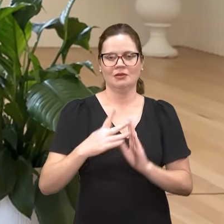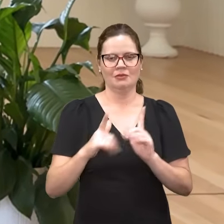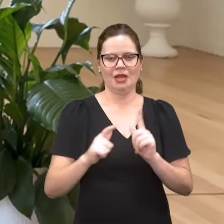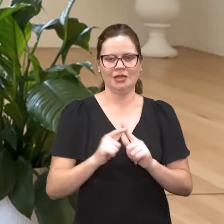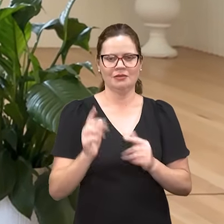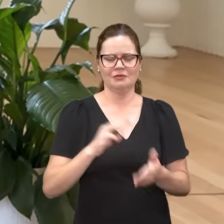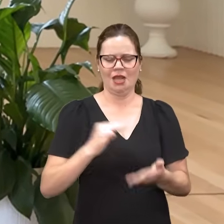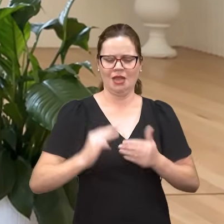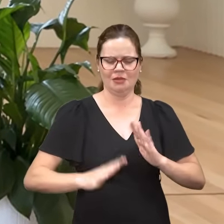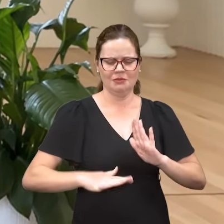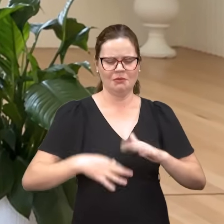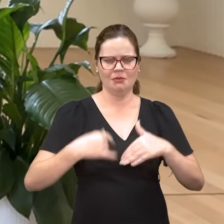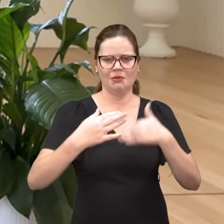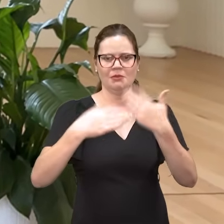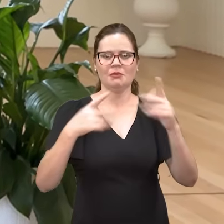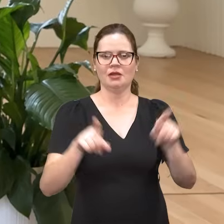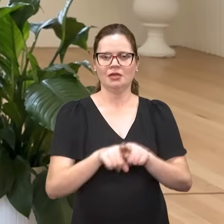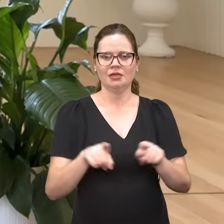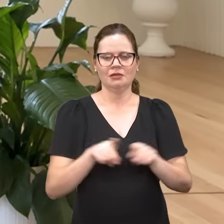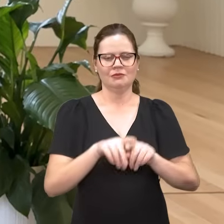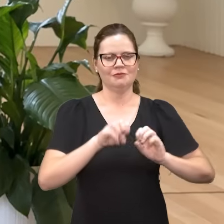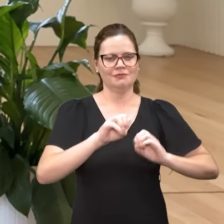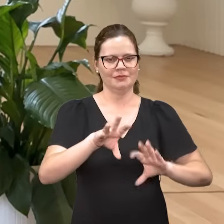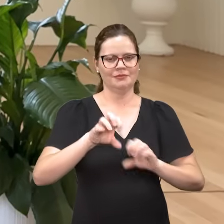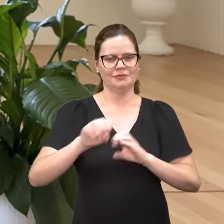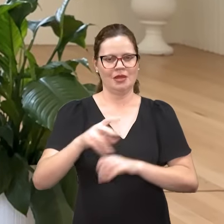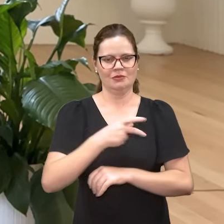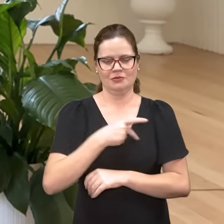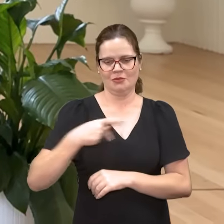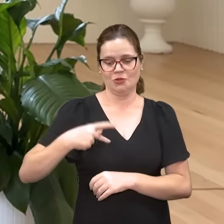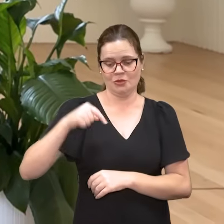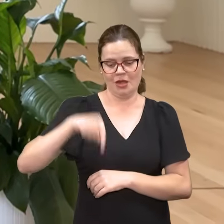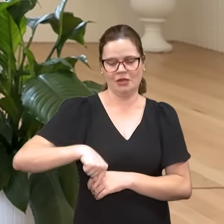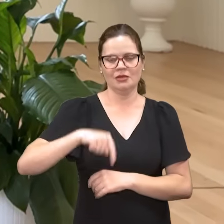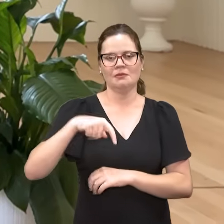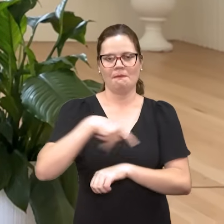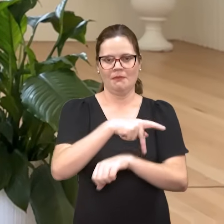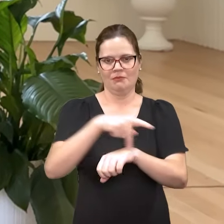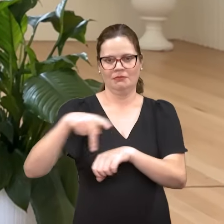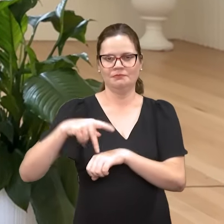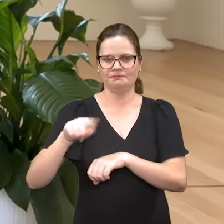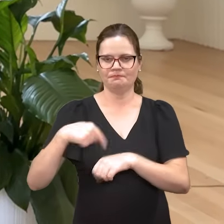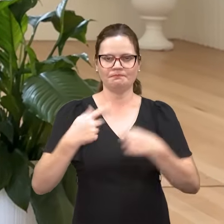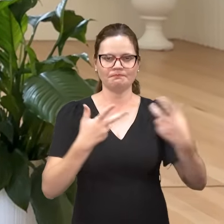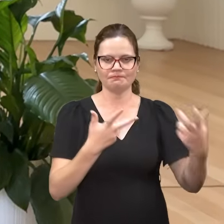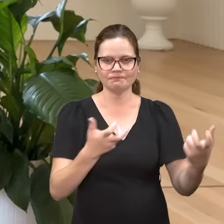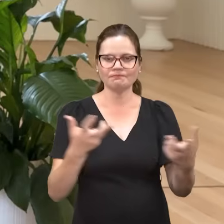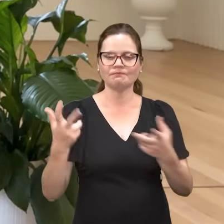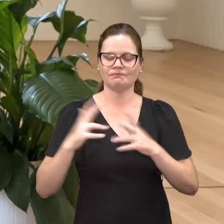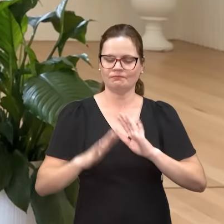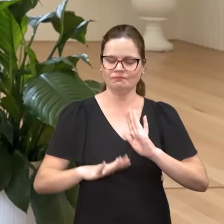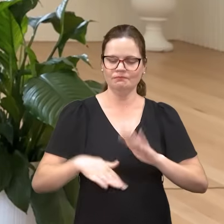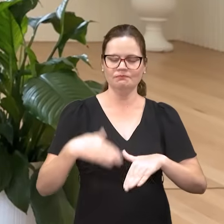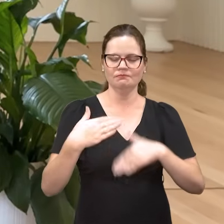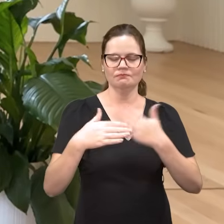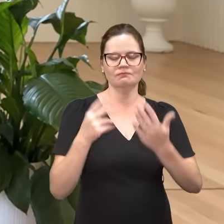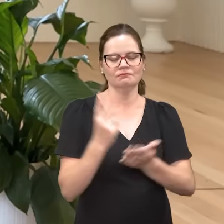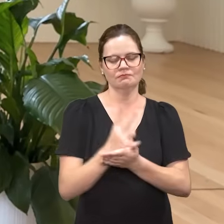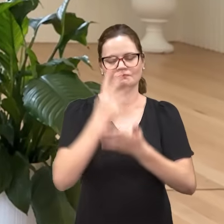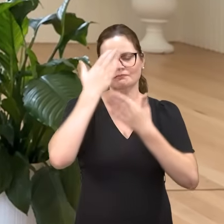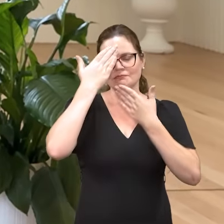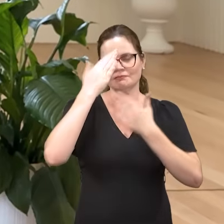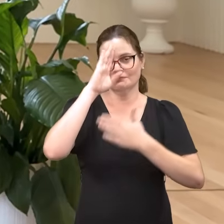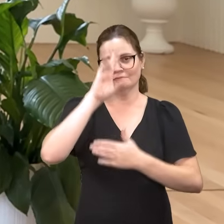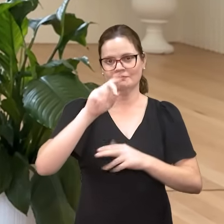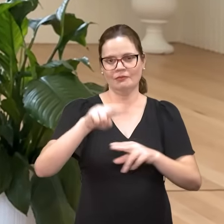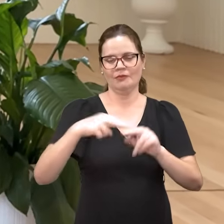na consolidação dos ministérios aqui nesses países. Nós temos visto crescimento e estamos sempre gratos